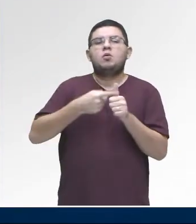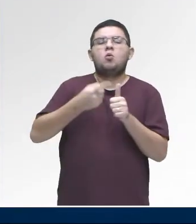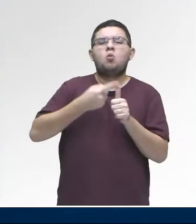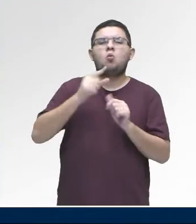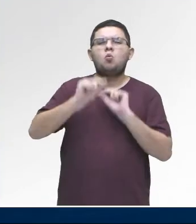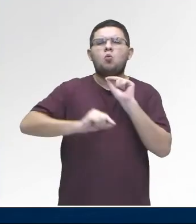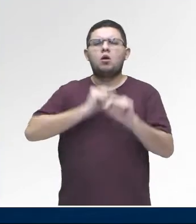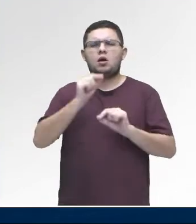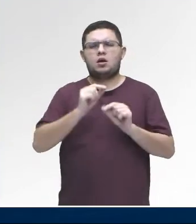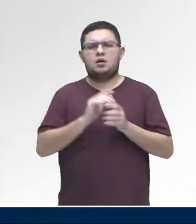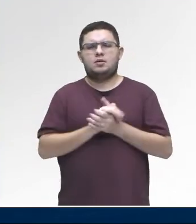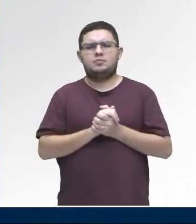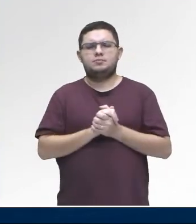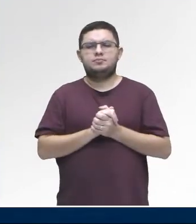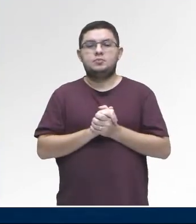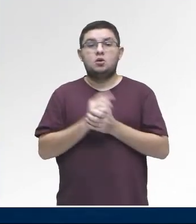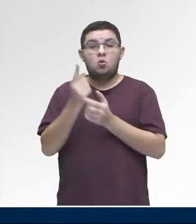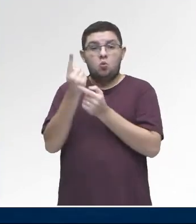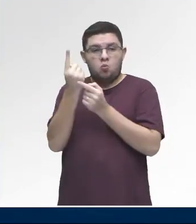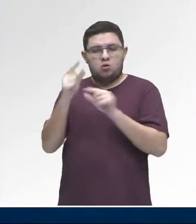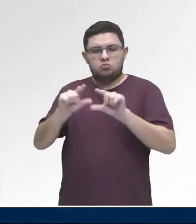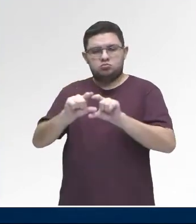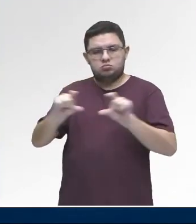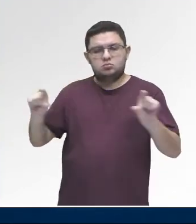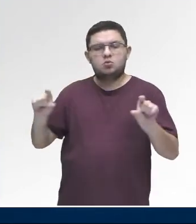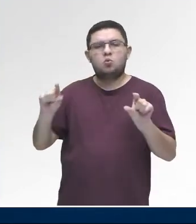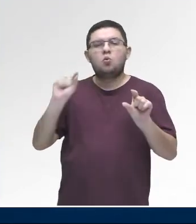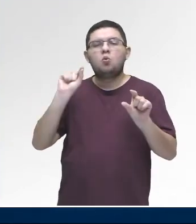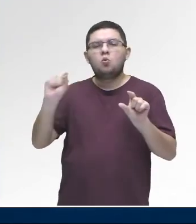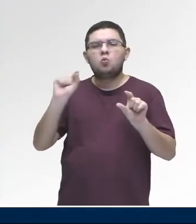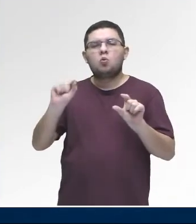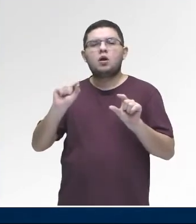ionização dos ácidos e das bases.